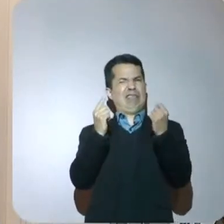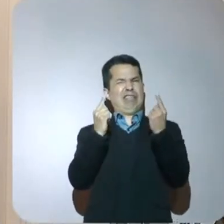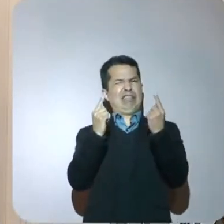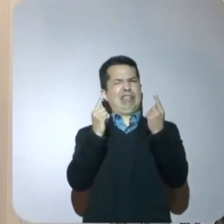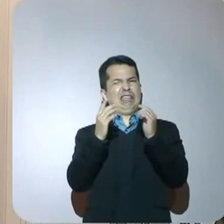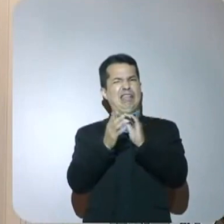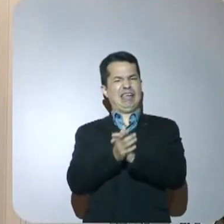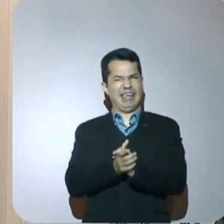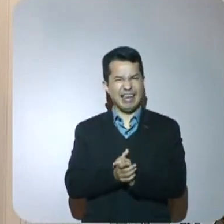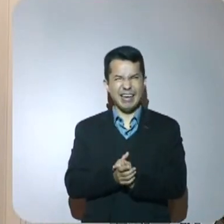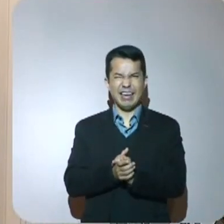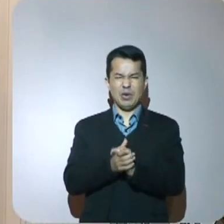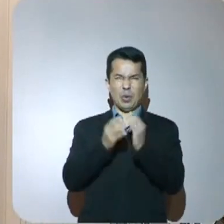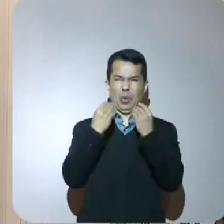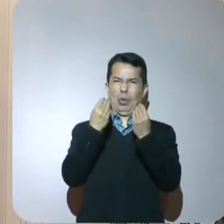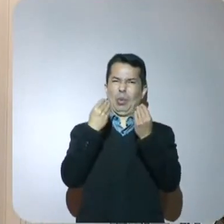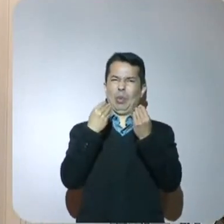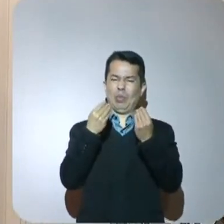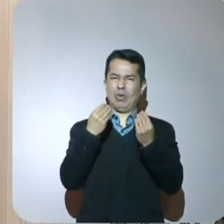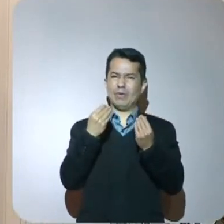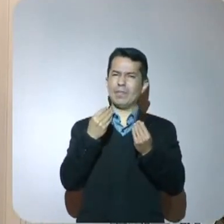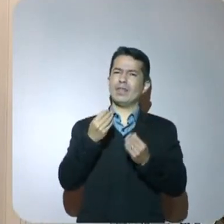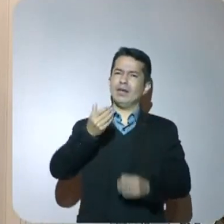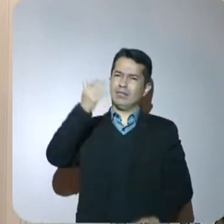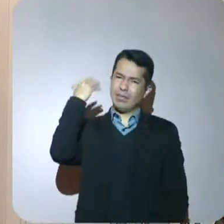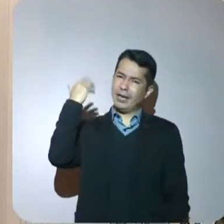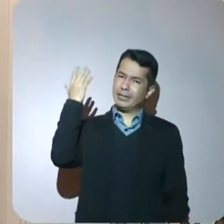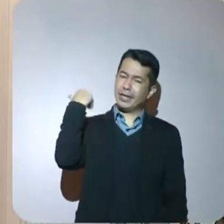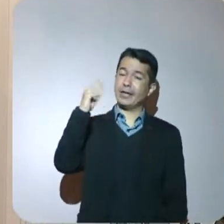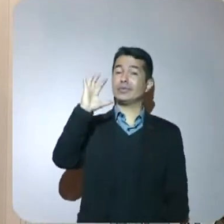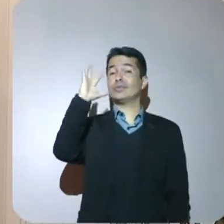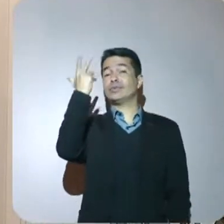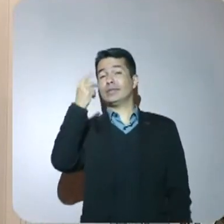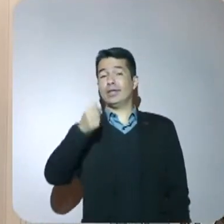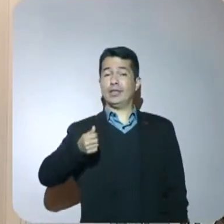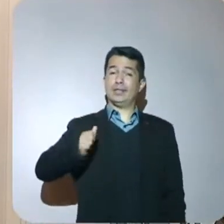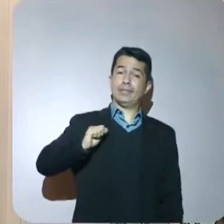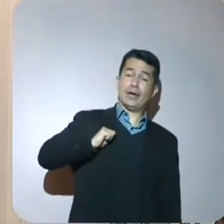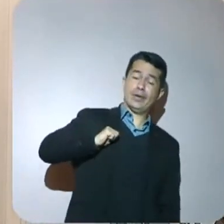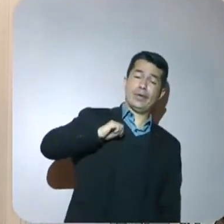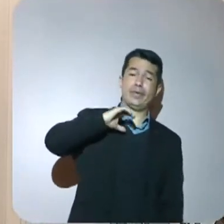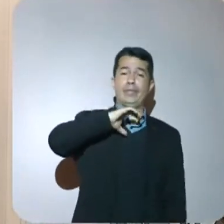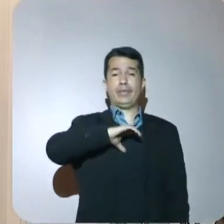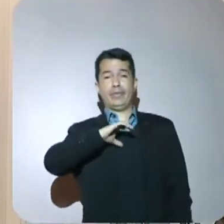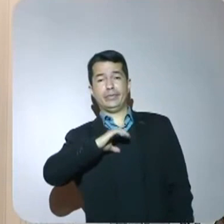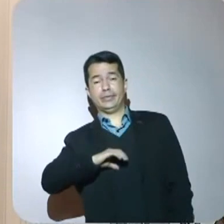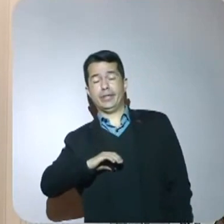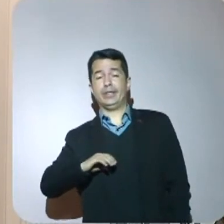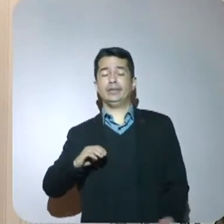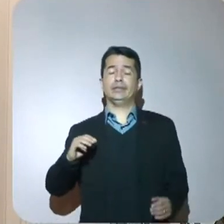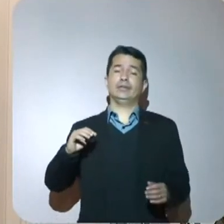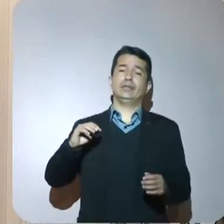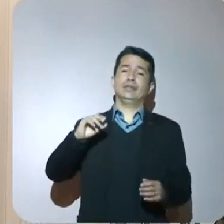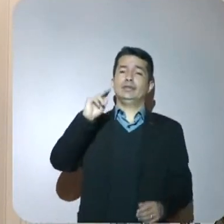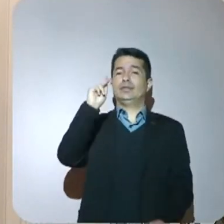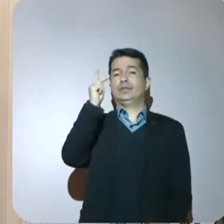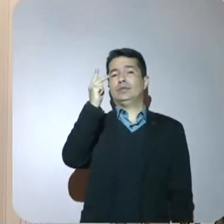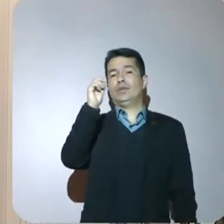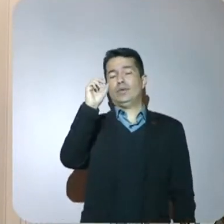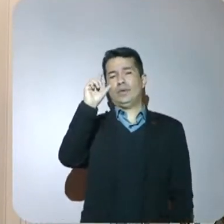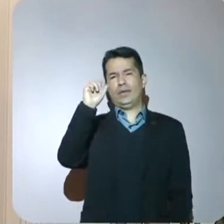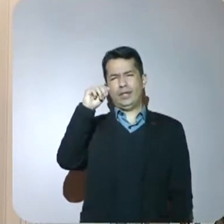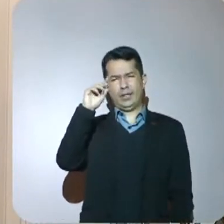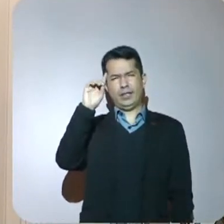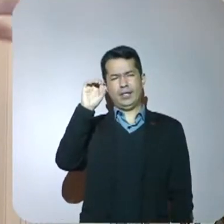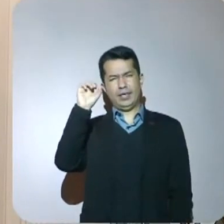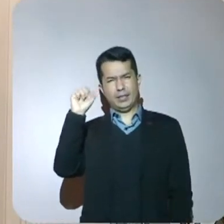Que interessante, né? Então vieram os espanhóis, os portugueses, os holandeses, né, os